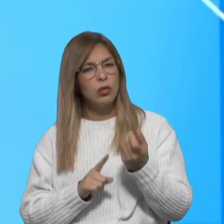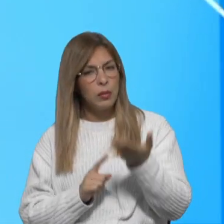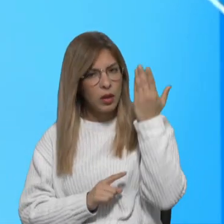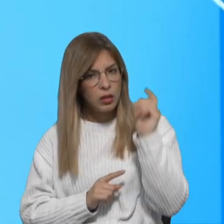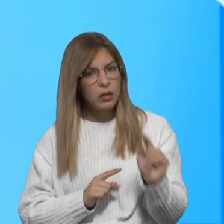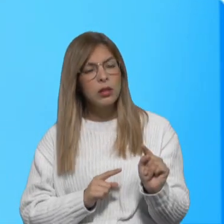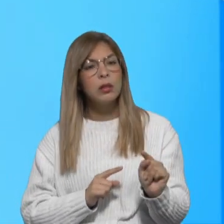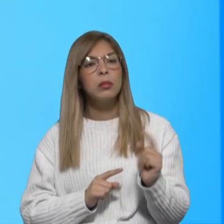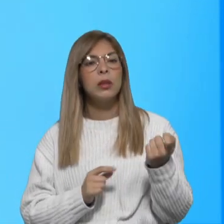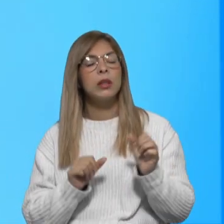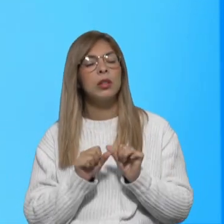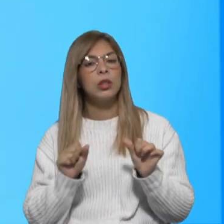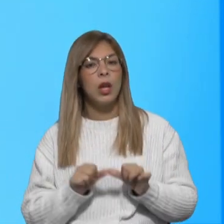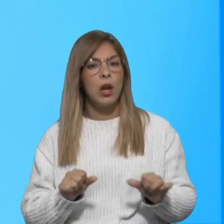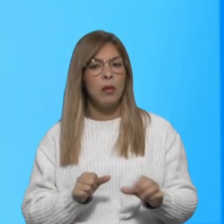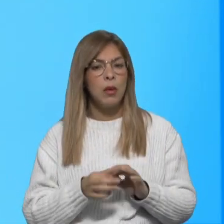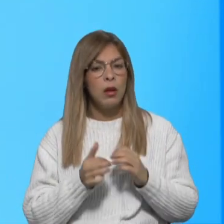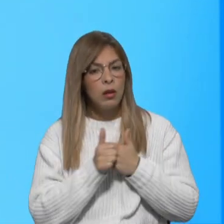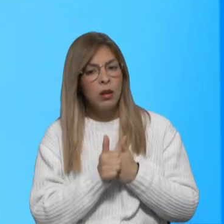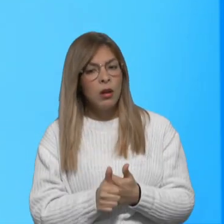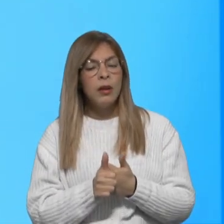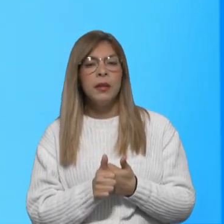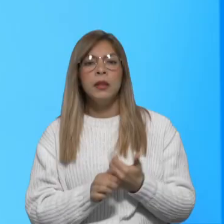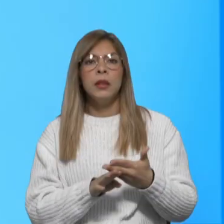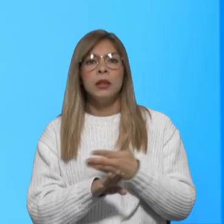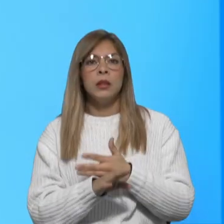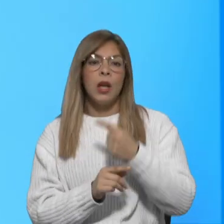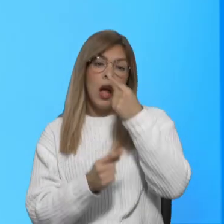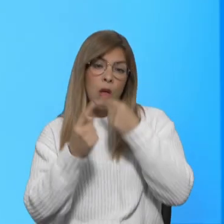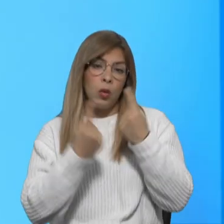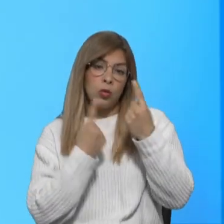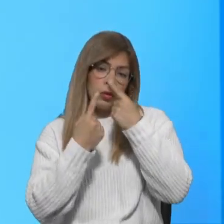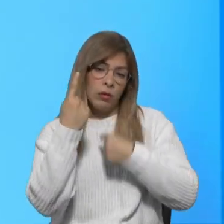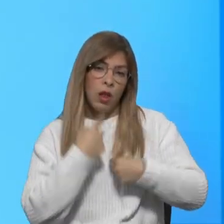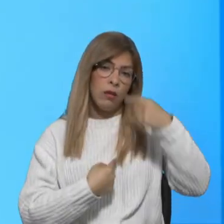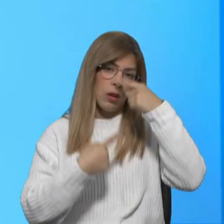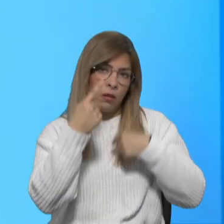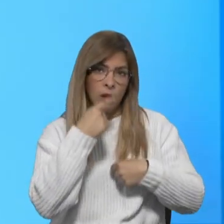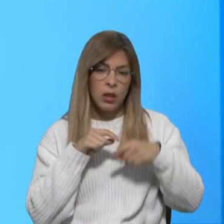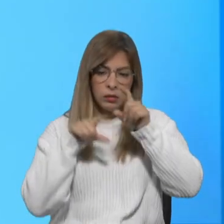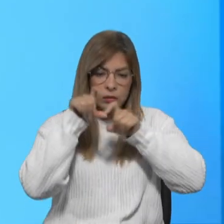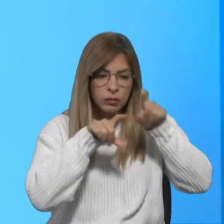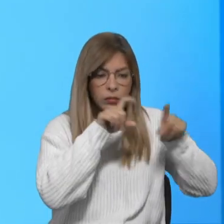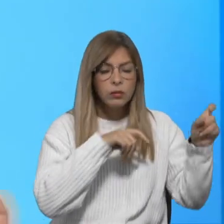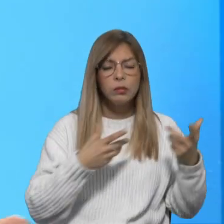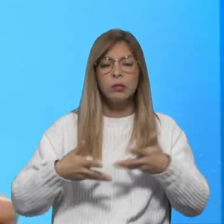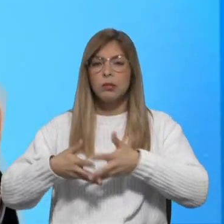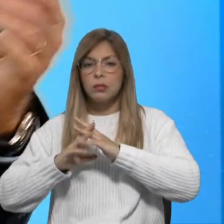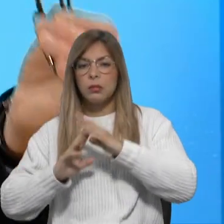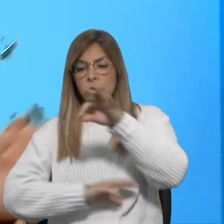sistemas de inteligência artificial é possível ver, por exemplo, falhas em determinadas partes da estrutura, da arquitetura, e o